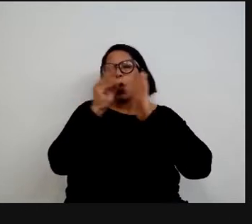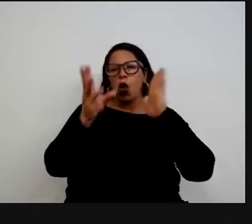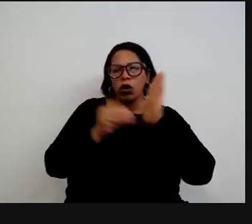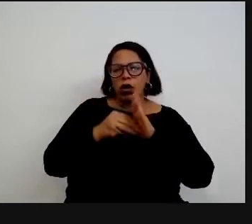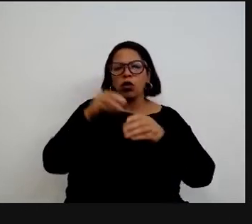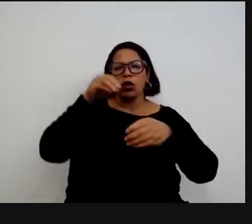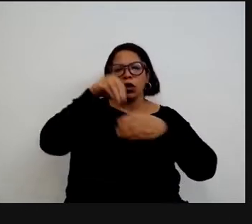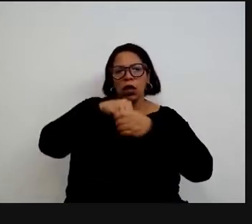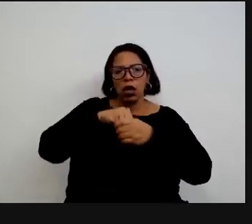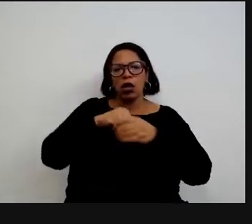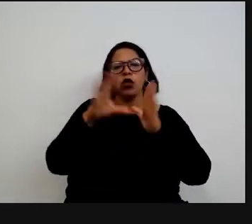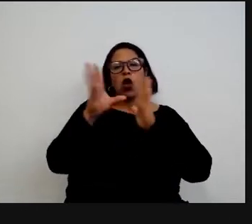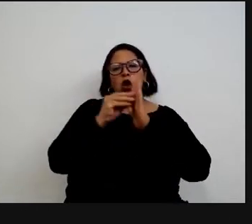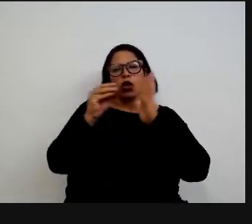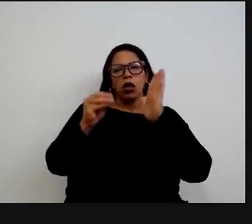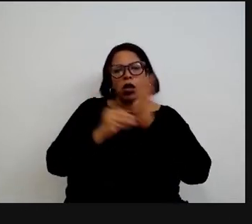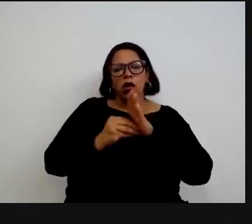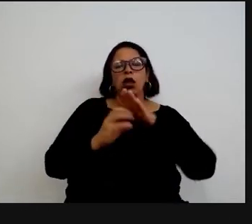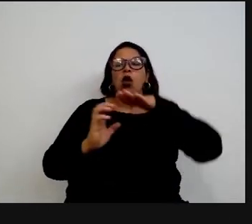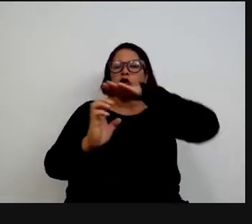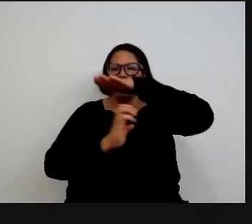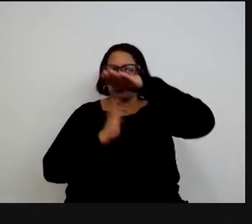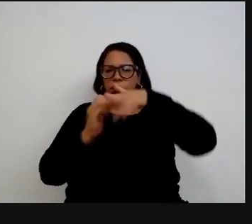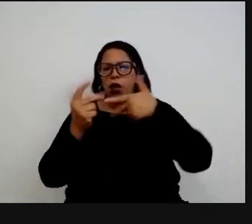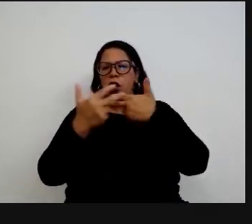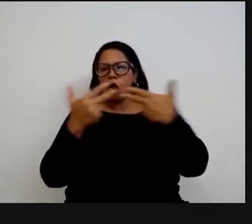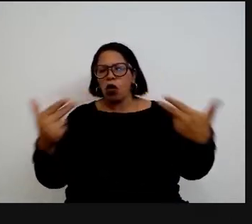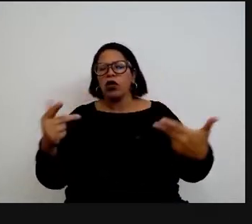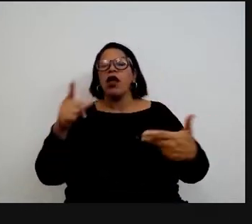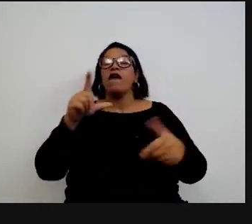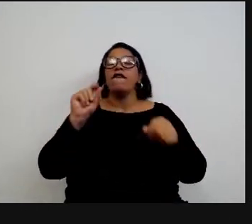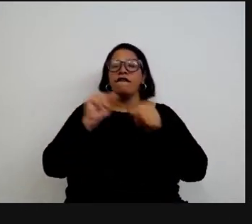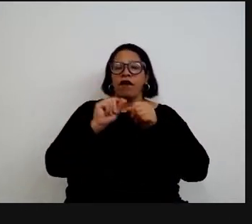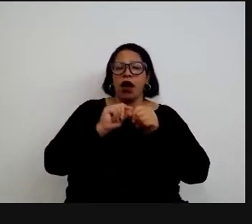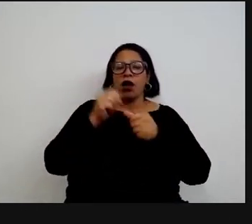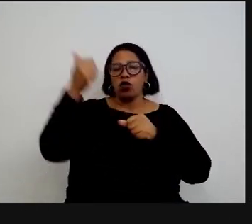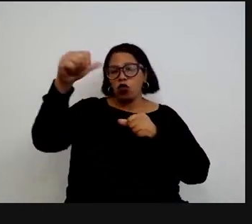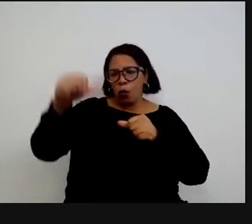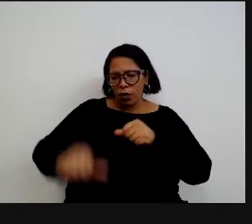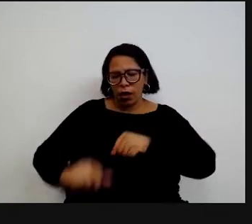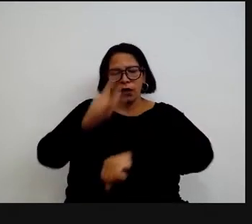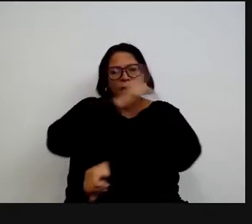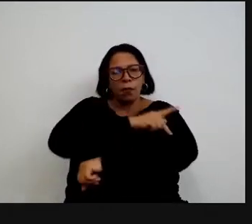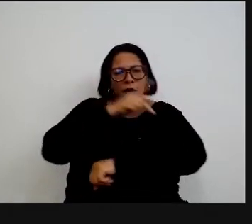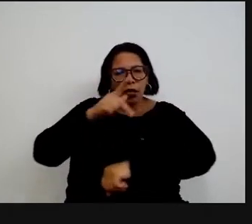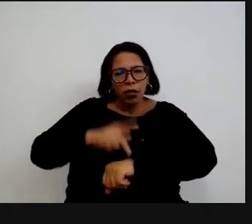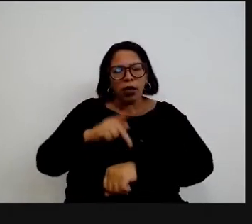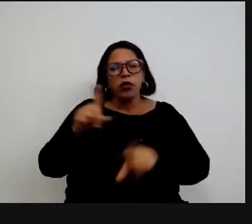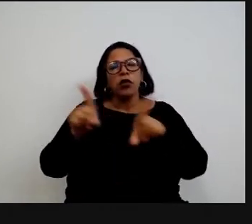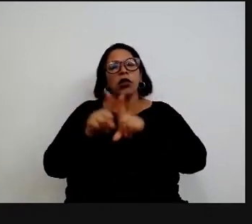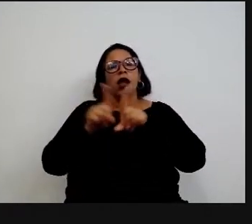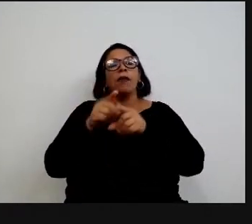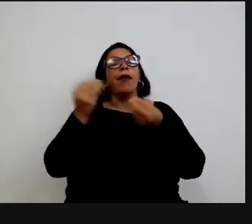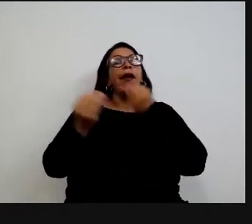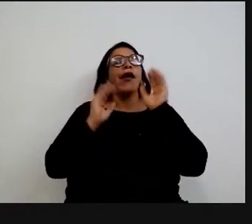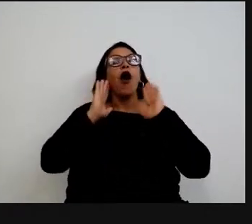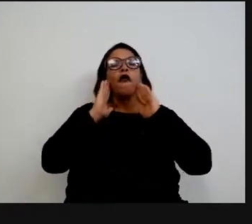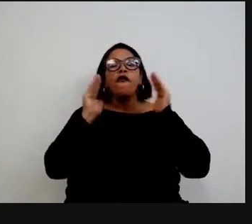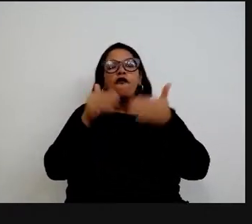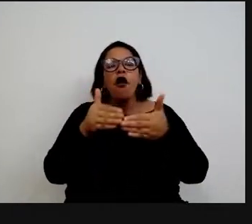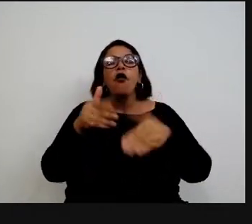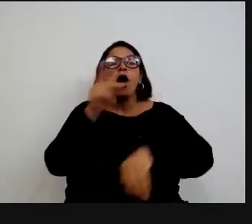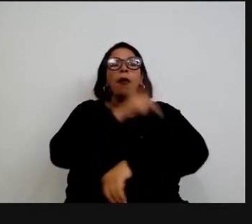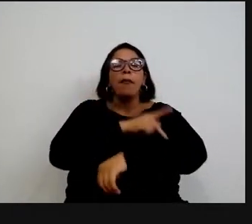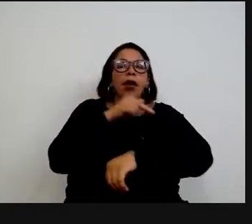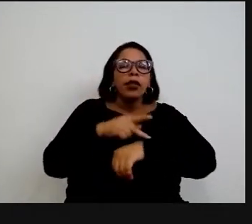conteúdos internos, conteúdos de mercado, curado. A gente faz toda uma análise pedagógica, a gente vai voltar ao nome pedagogia mesmo,